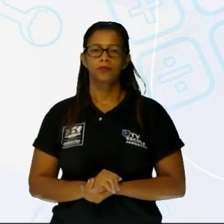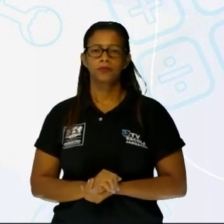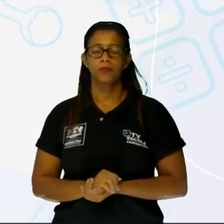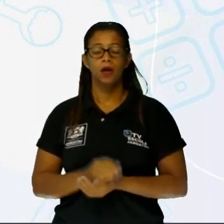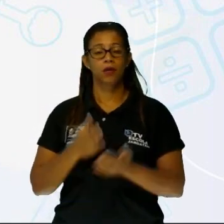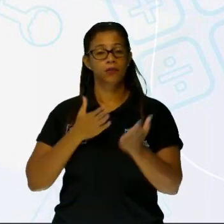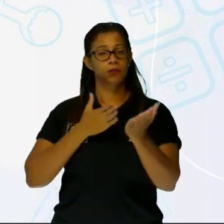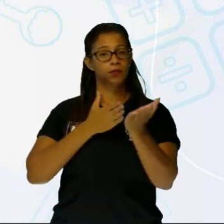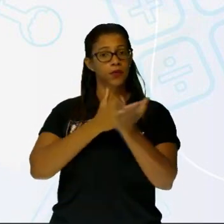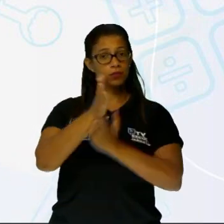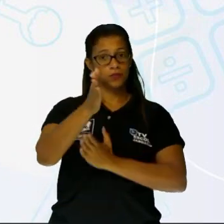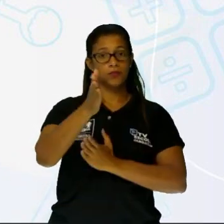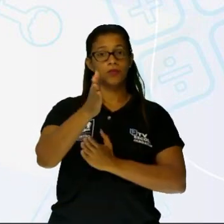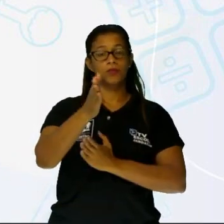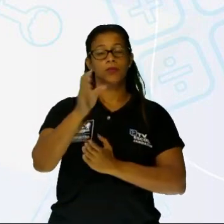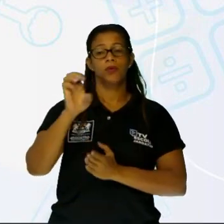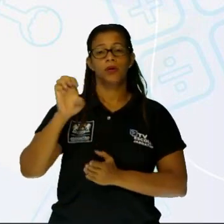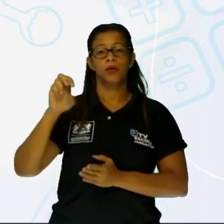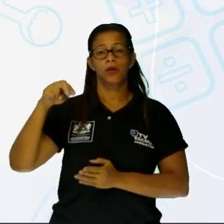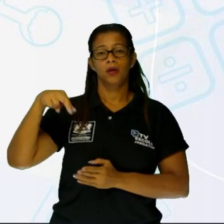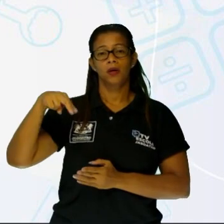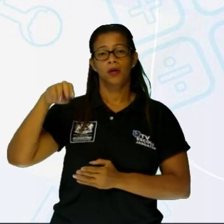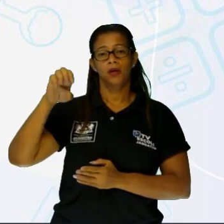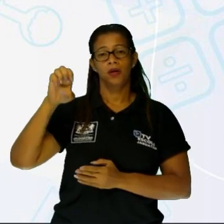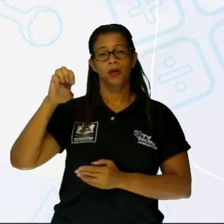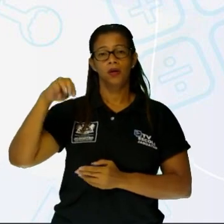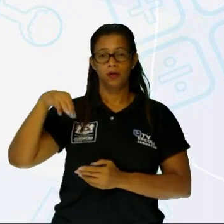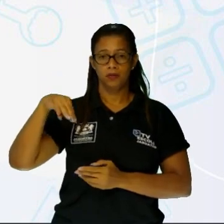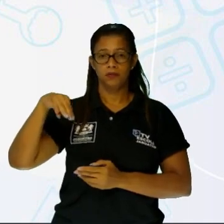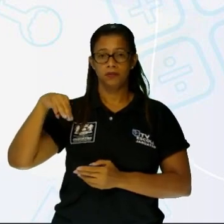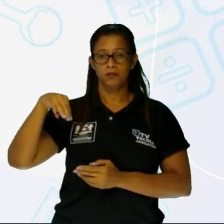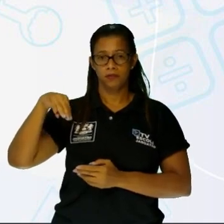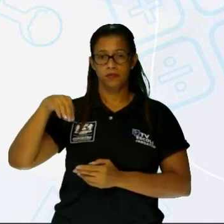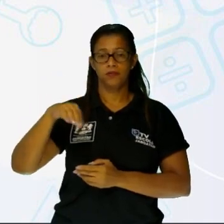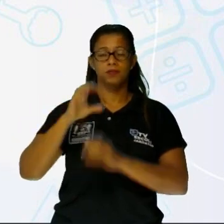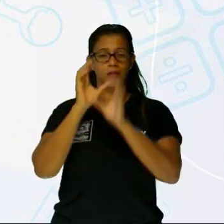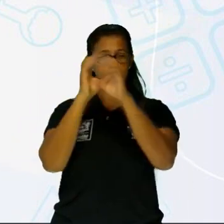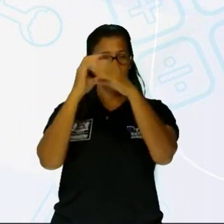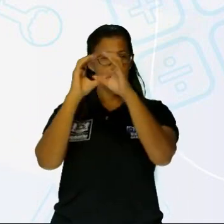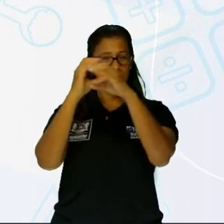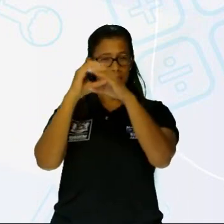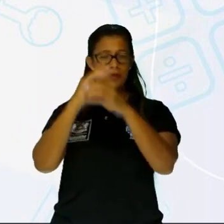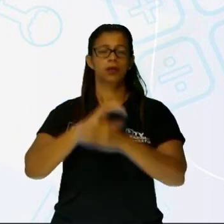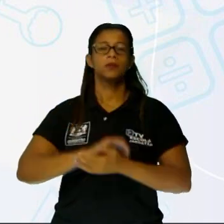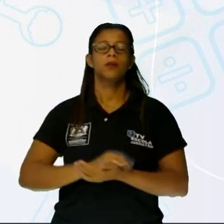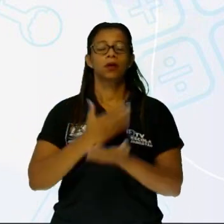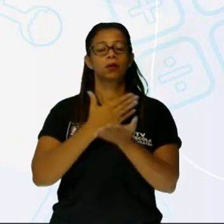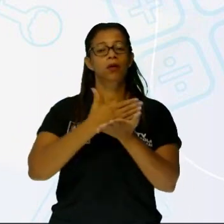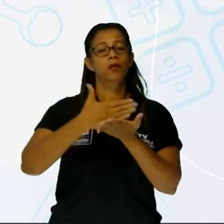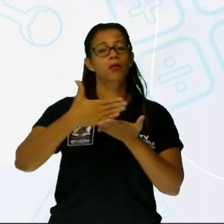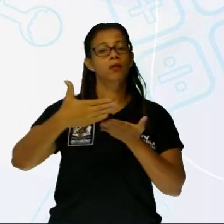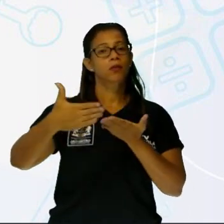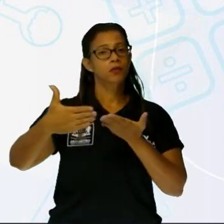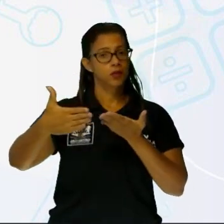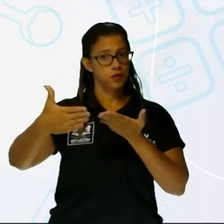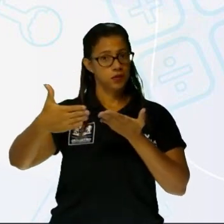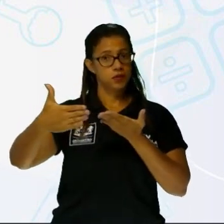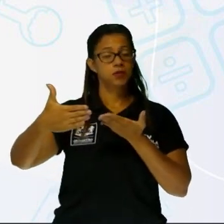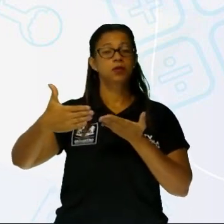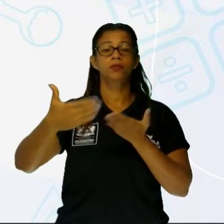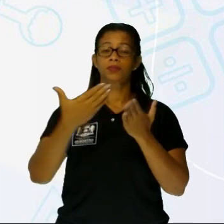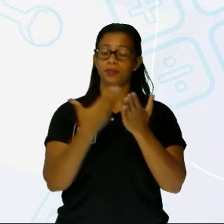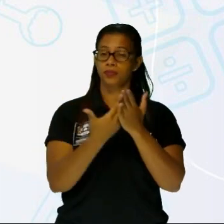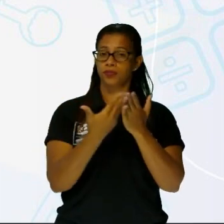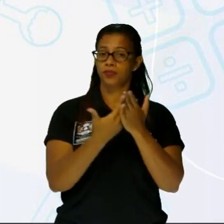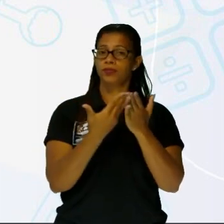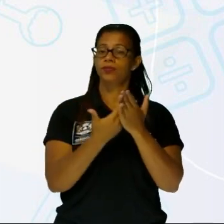Enem, né, para engenharia, então ela está começando, né, aí a faculdade dela. E ela